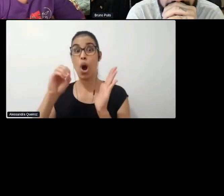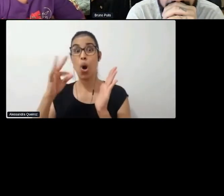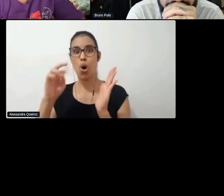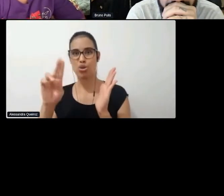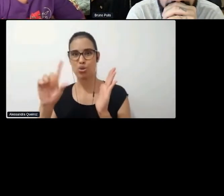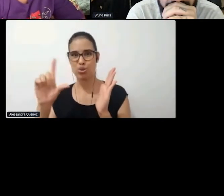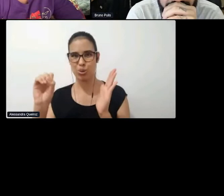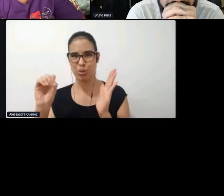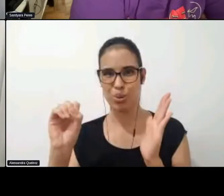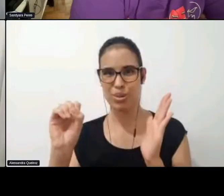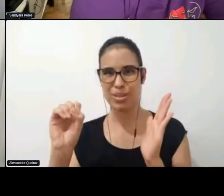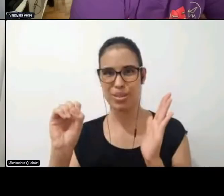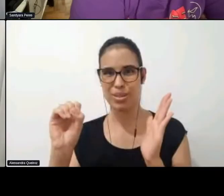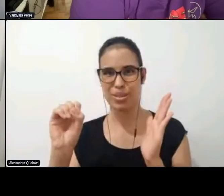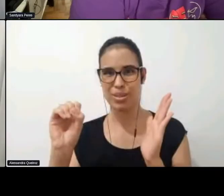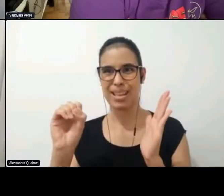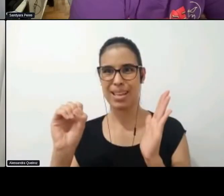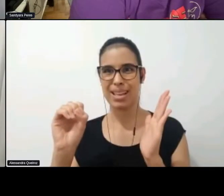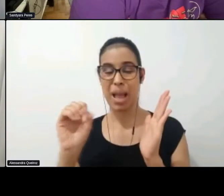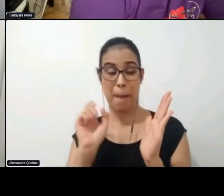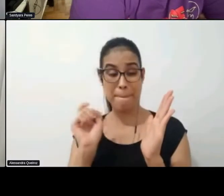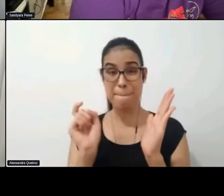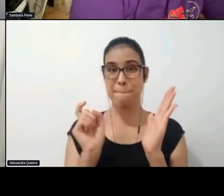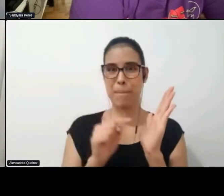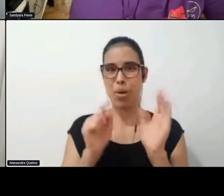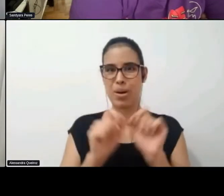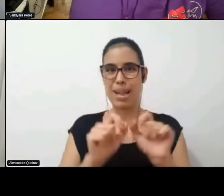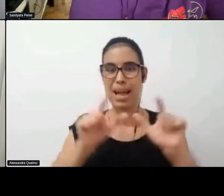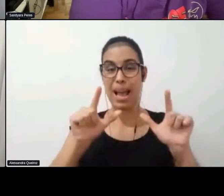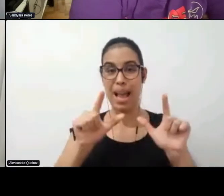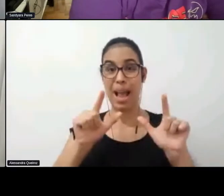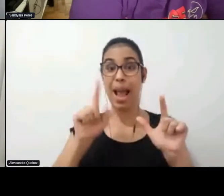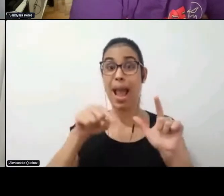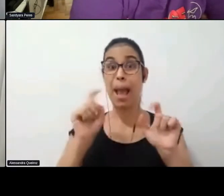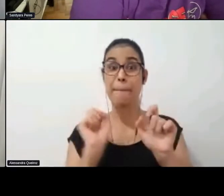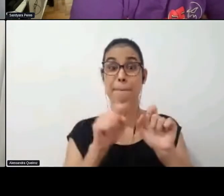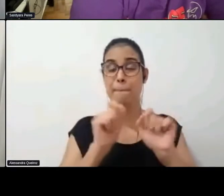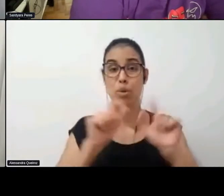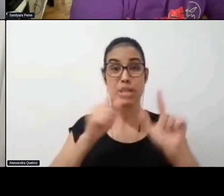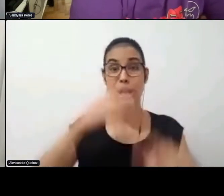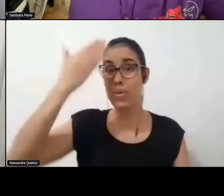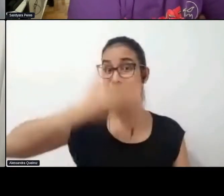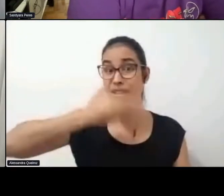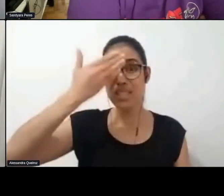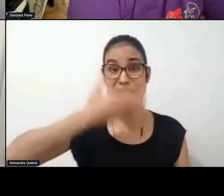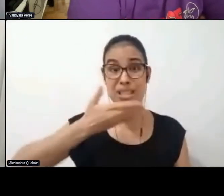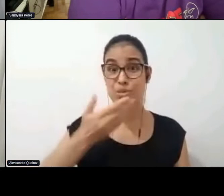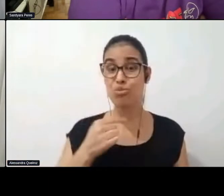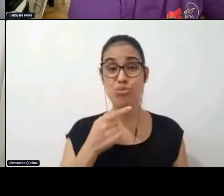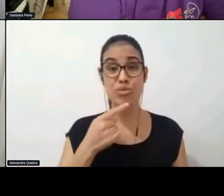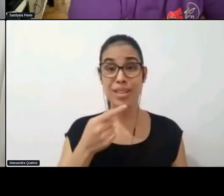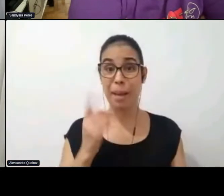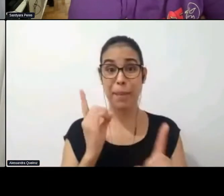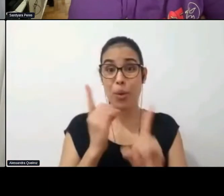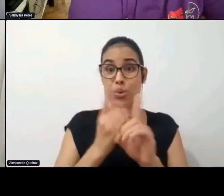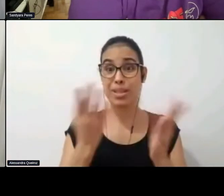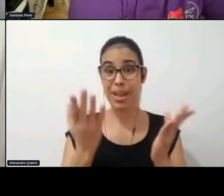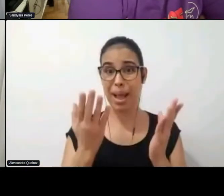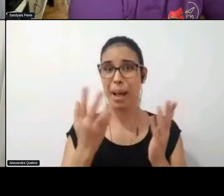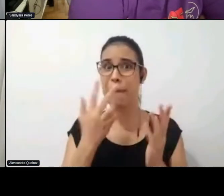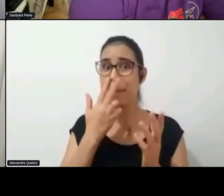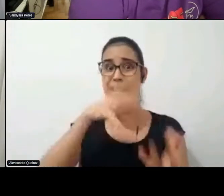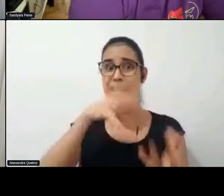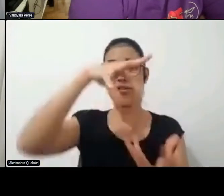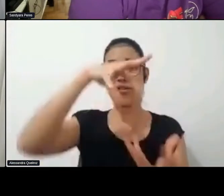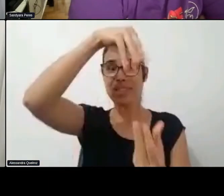o botão não é focado pelos leitores de tela, os botões invisíveis, escondidos. Né? Componente fantasma, né? O famoso